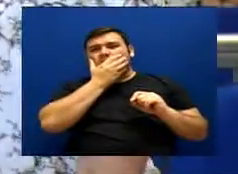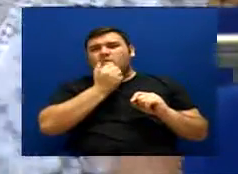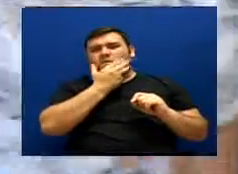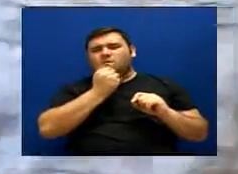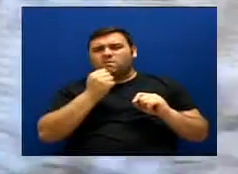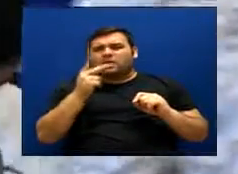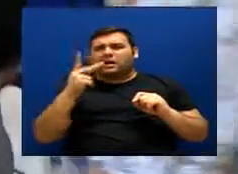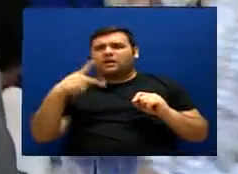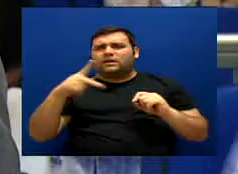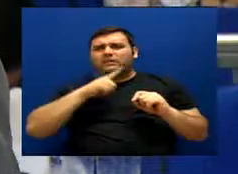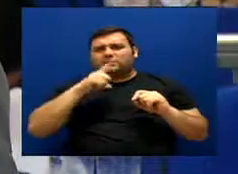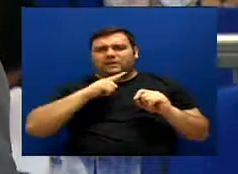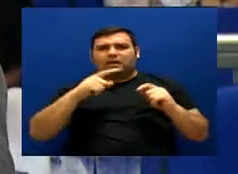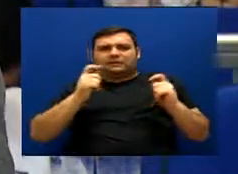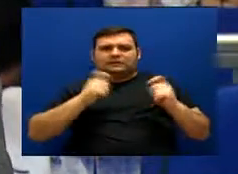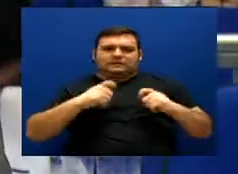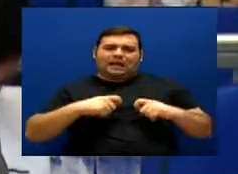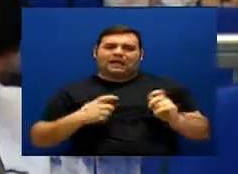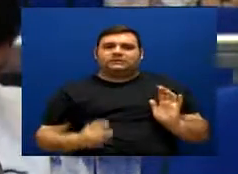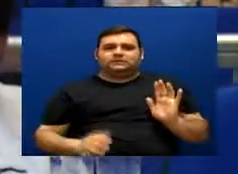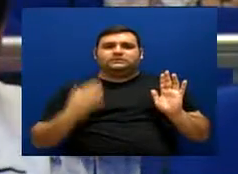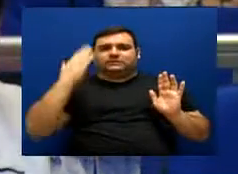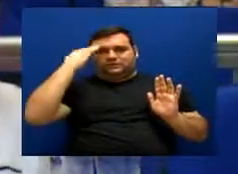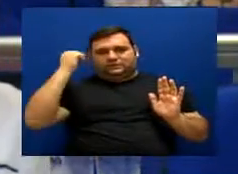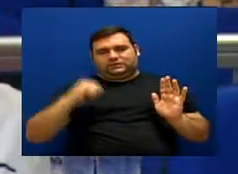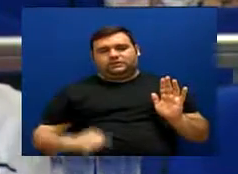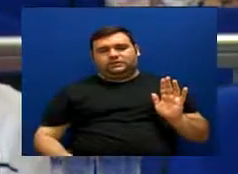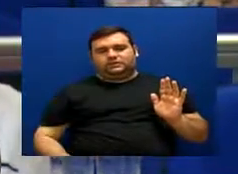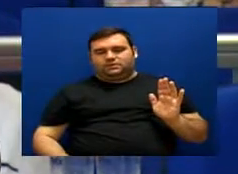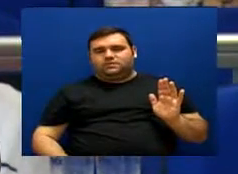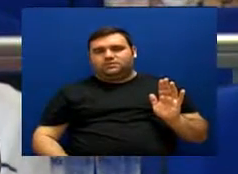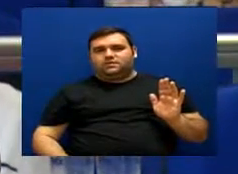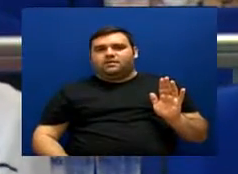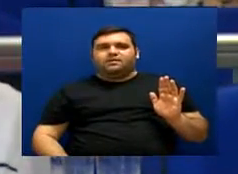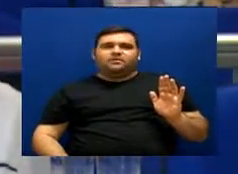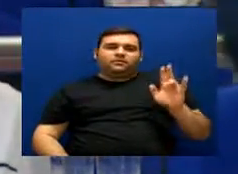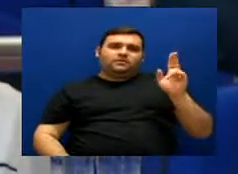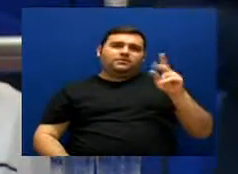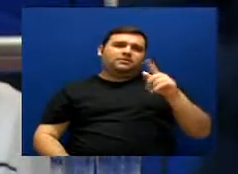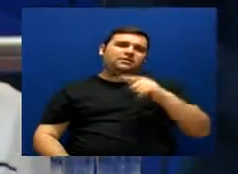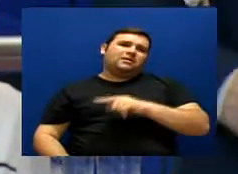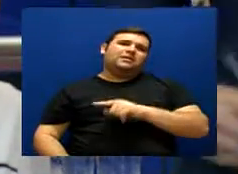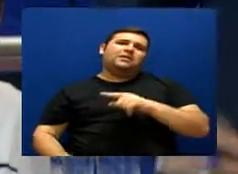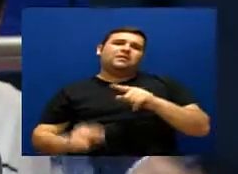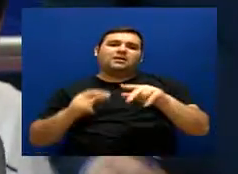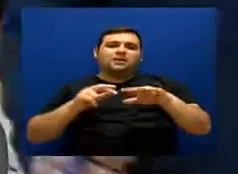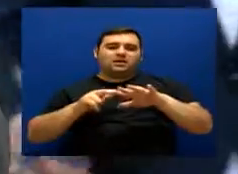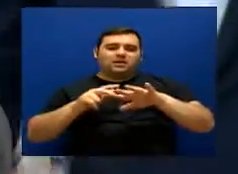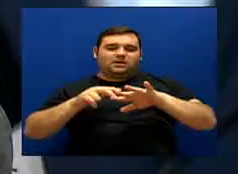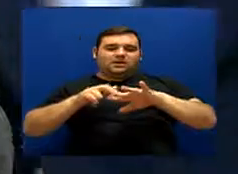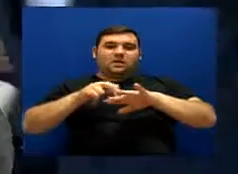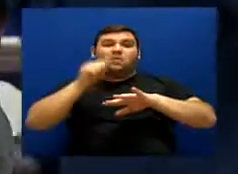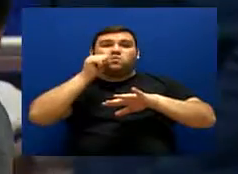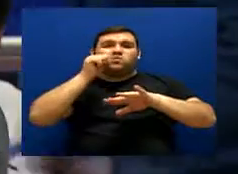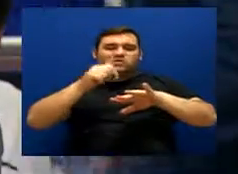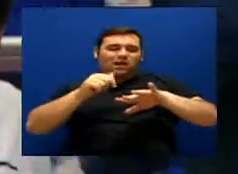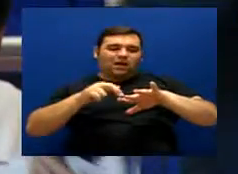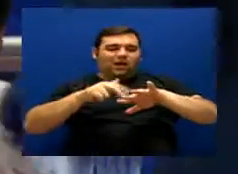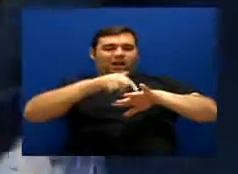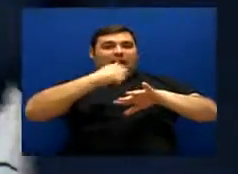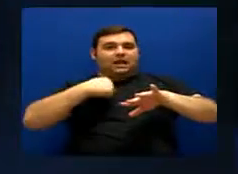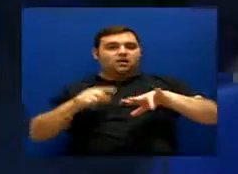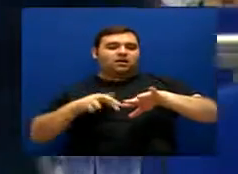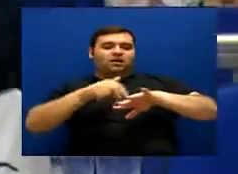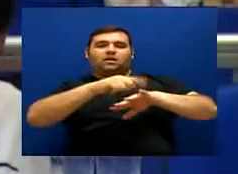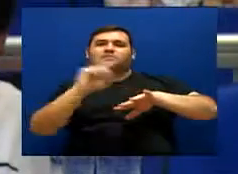Ele mesmo tenta dar um jeito, de alguma maneira, não é? Aquela história de não subir escada atrás da mulher, não